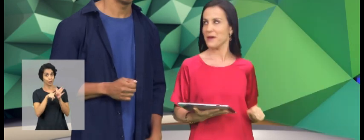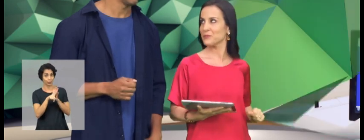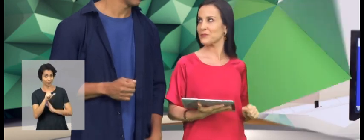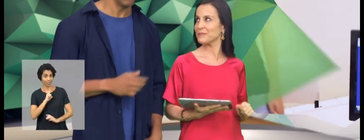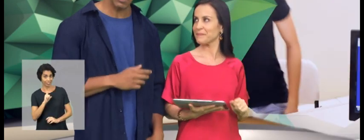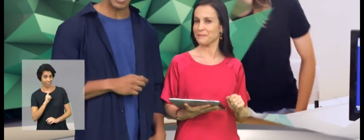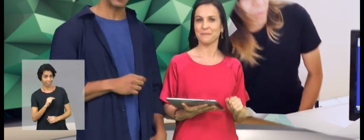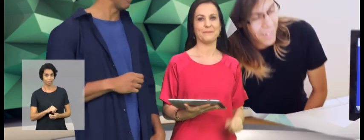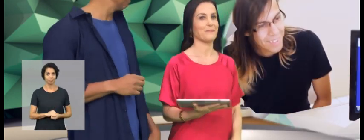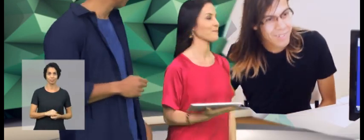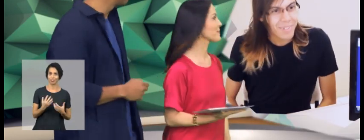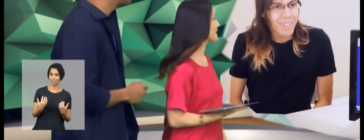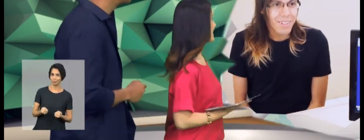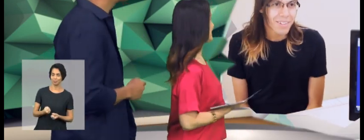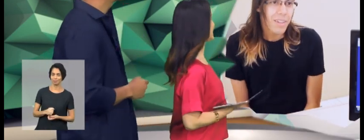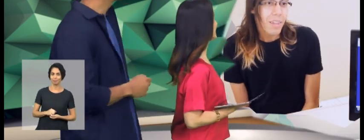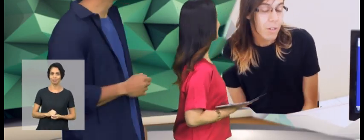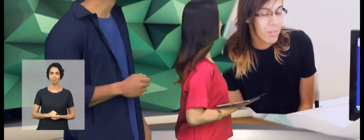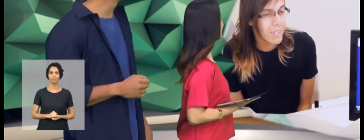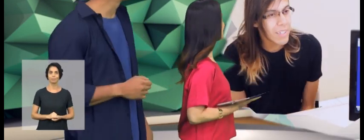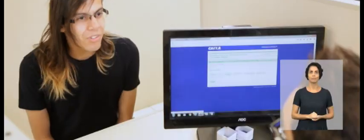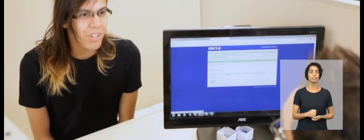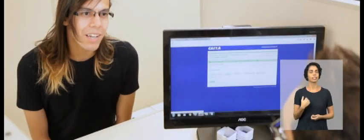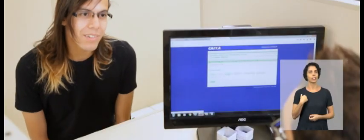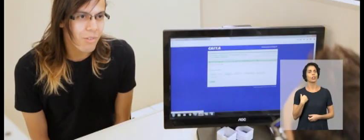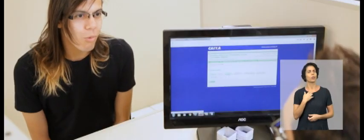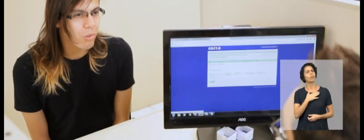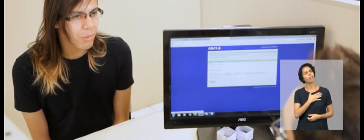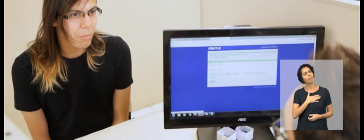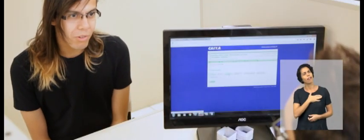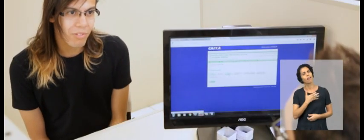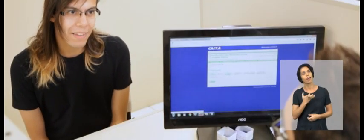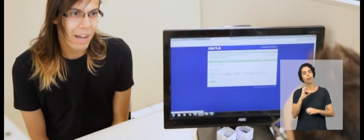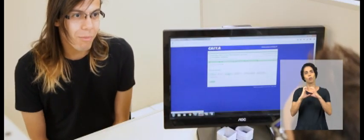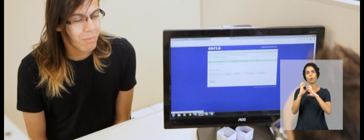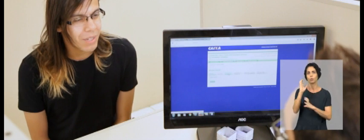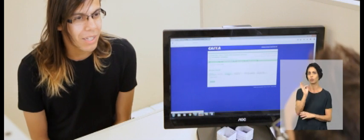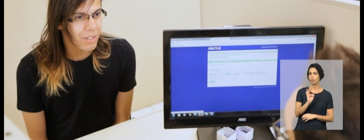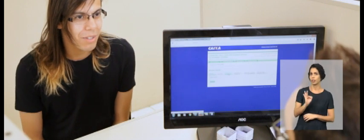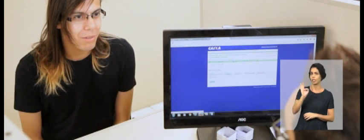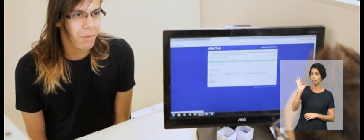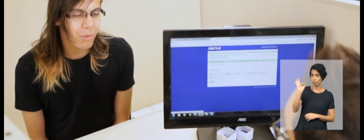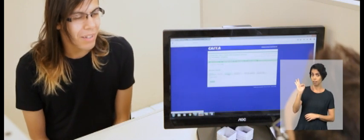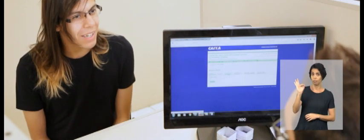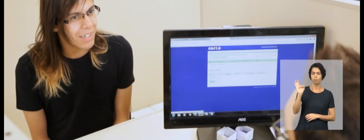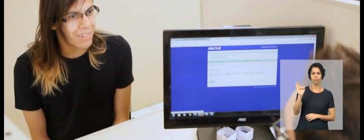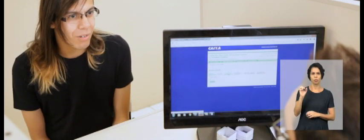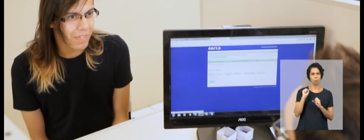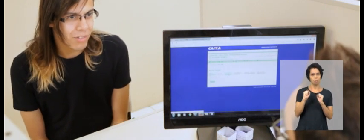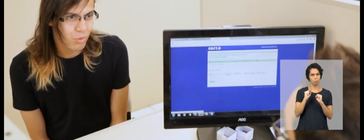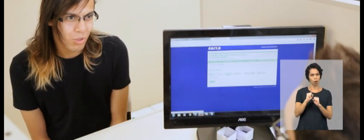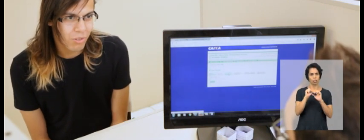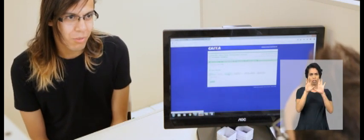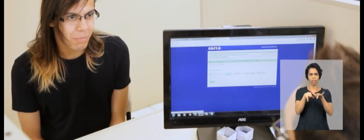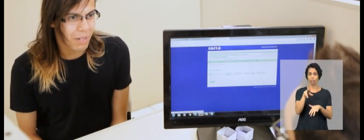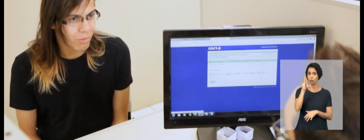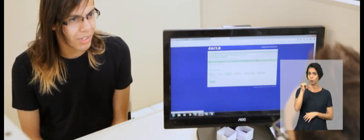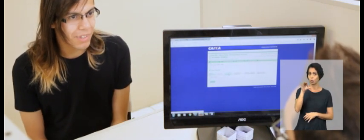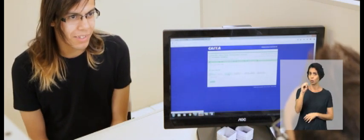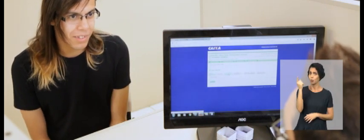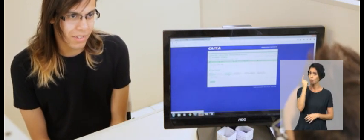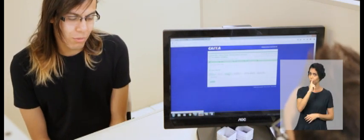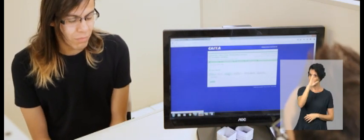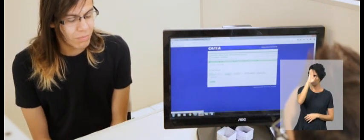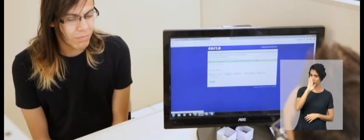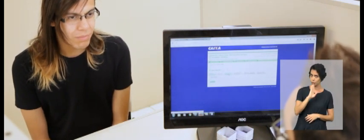recebemos? Vamos lá. homem está no balcão de atendimento. Eu gostaria de realizar um concurso público federal e poderia realizar um cadastro único para